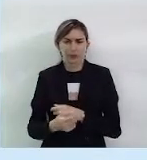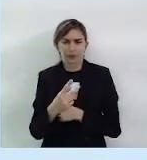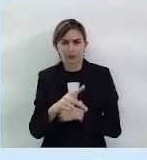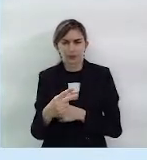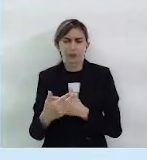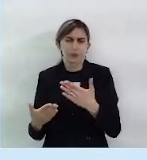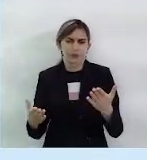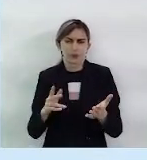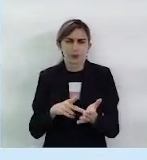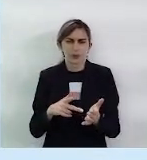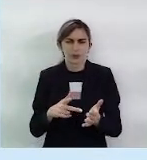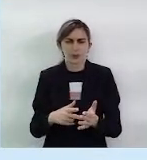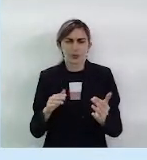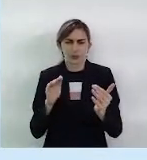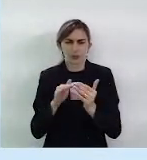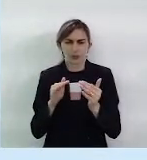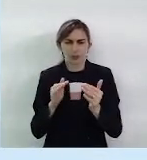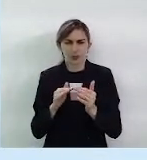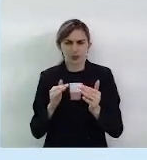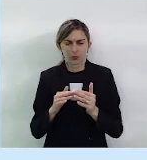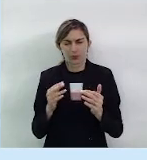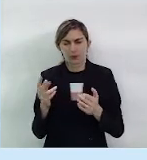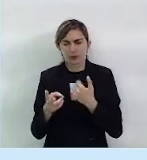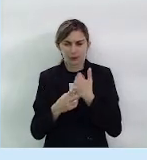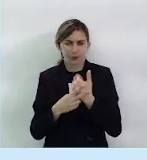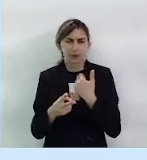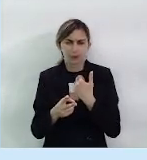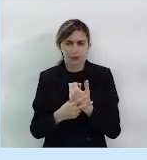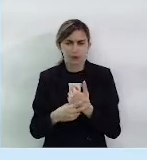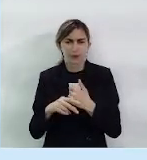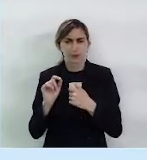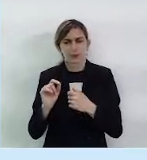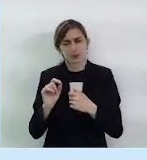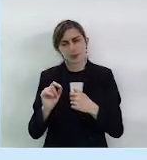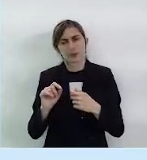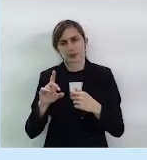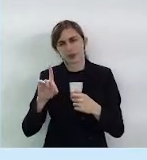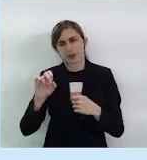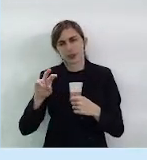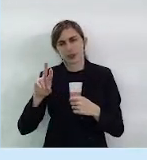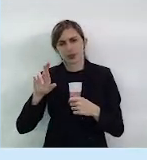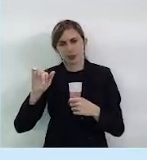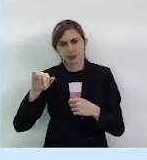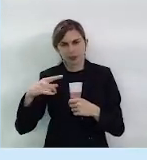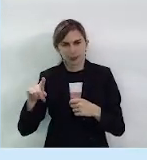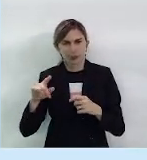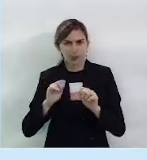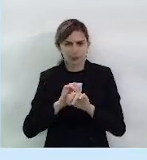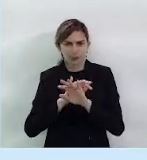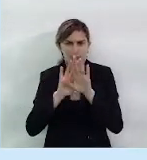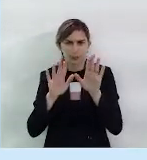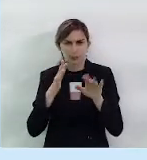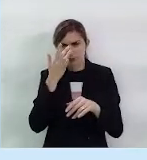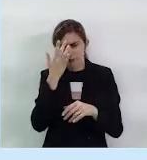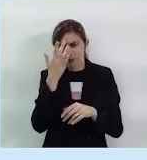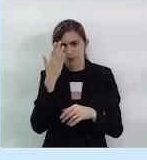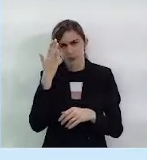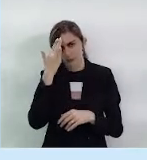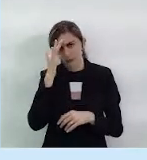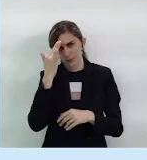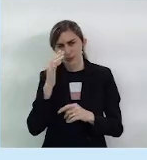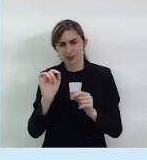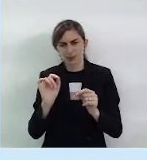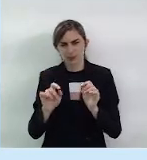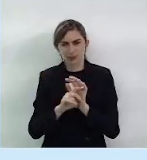eles vão realmente concordar com os verbos de quem derivam. Ficou claro? Ficou fácil de entender